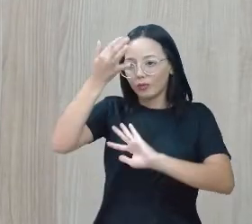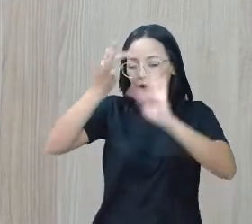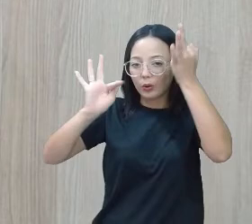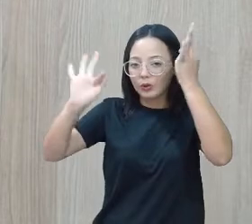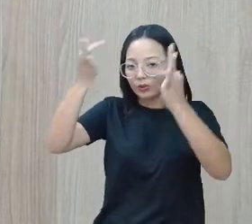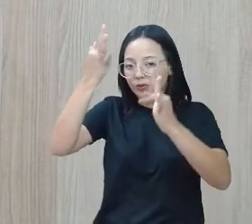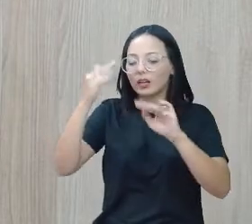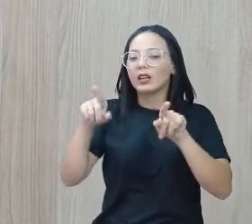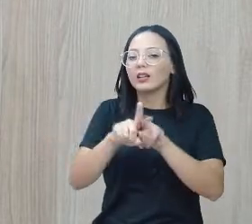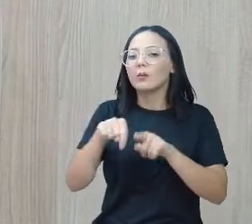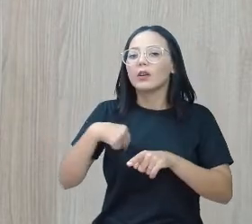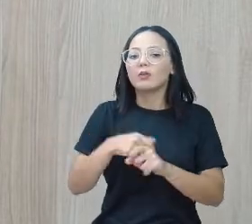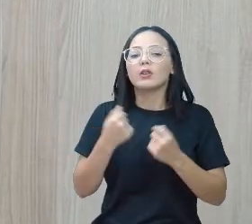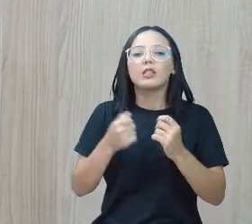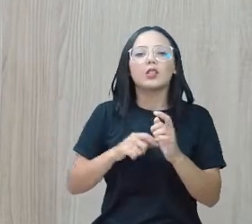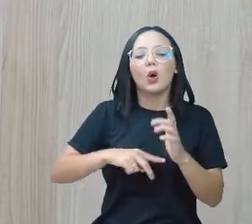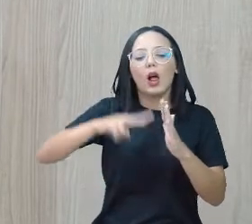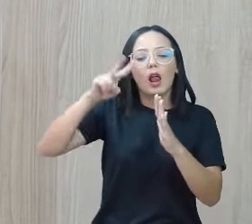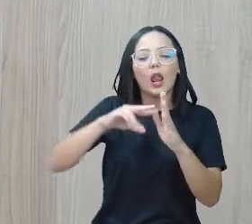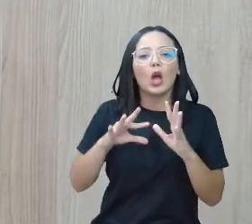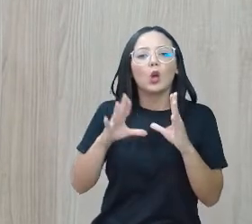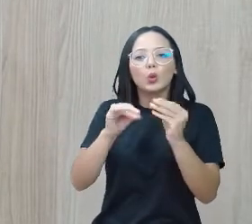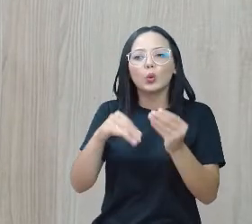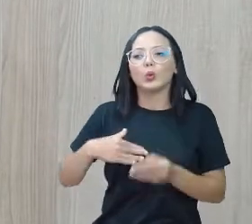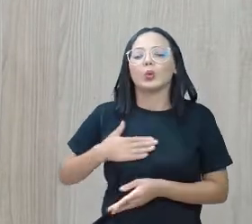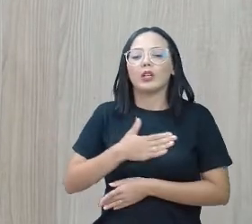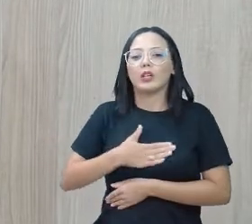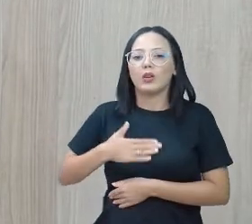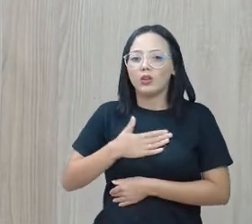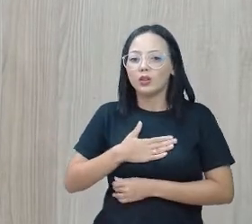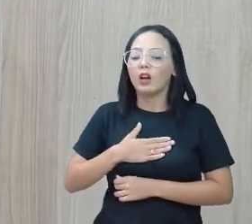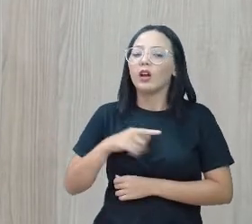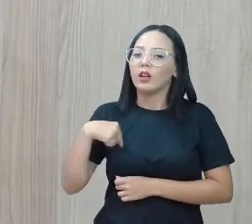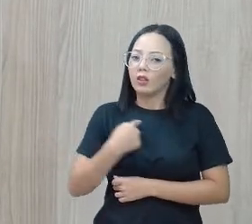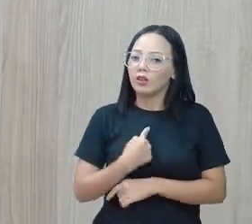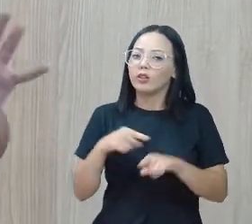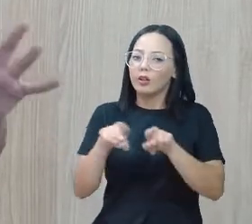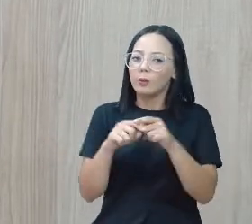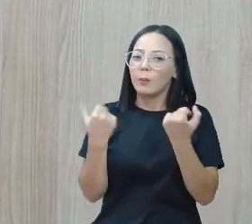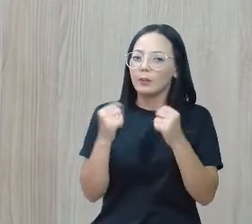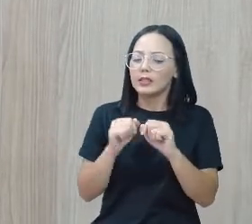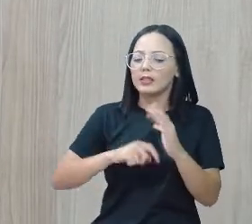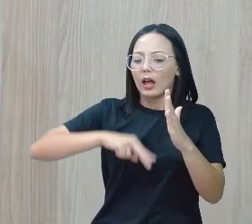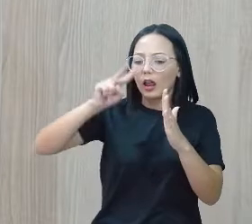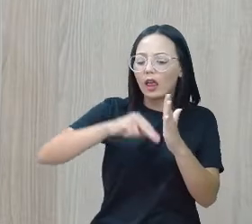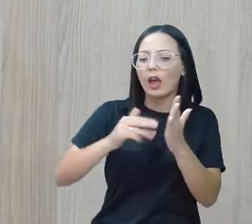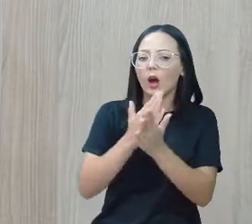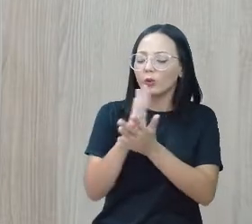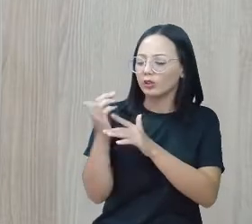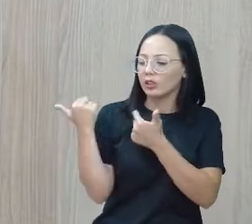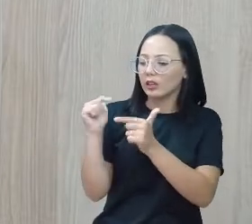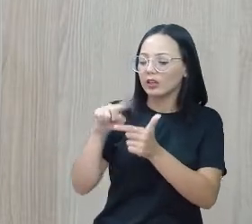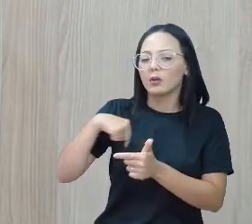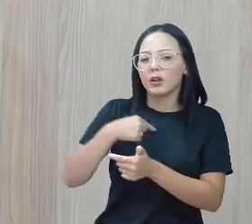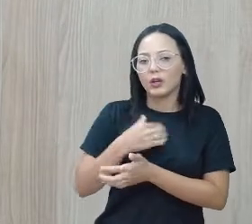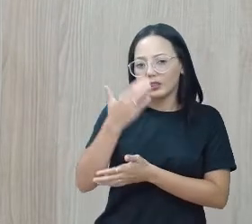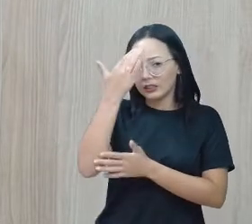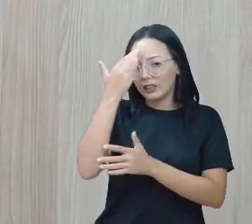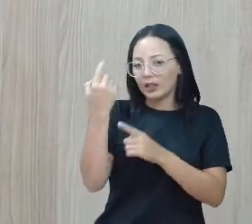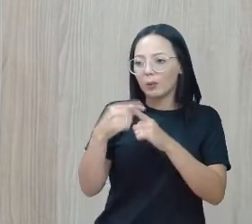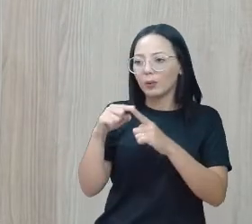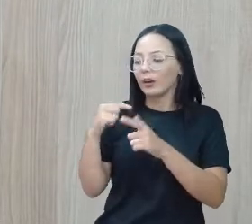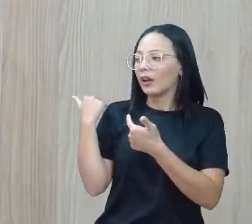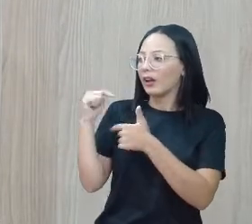que ler de tudo. E tudo que nos agrada. Mas que a gente também precisa ler alguns clássicos para a gente entender por que são clássicos,